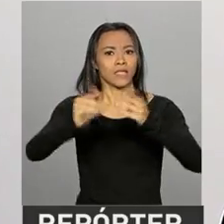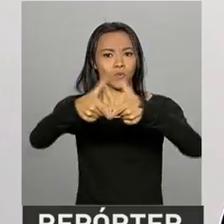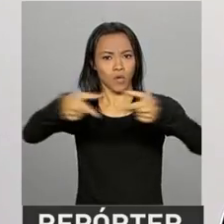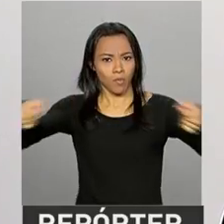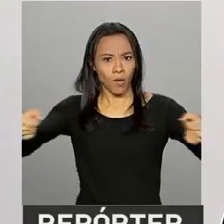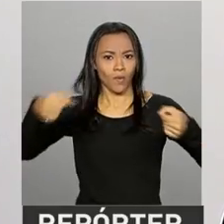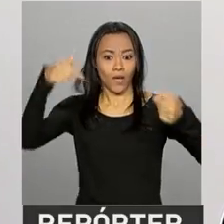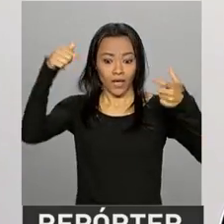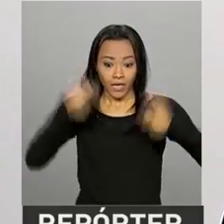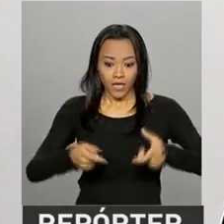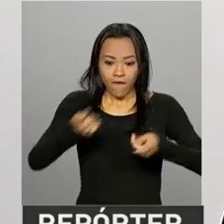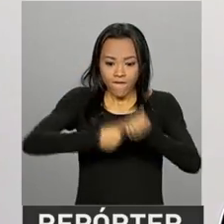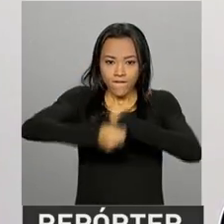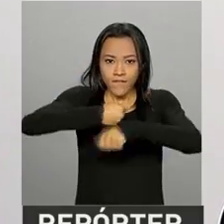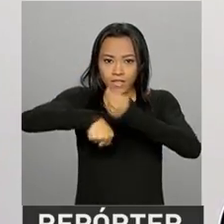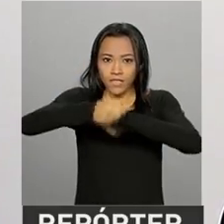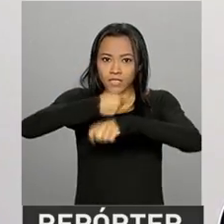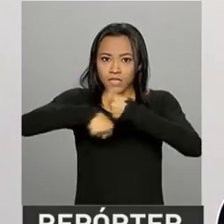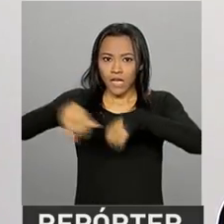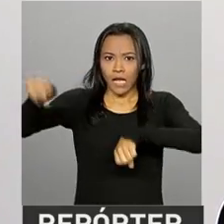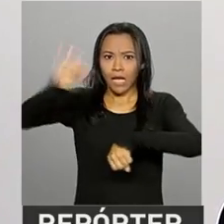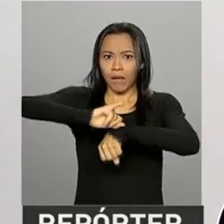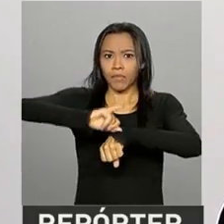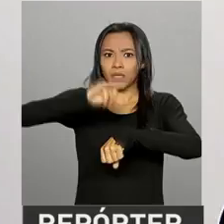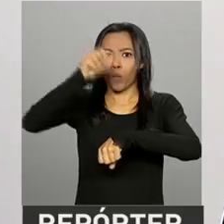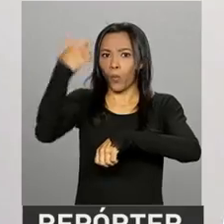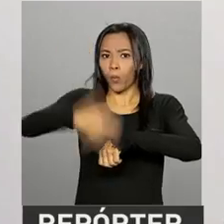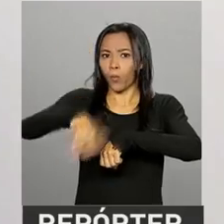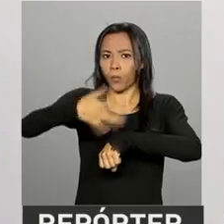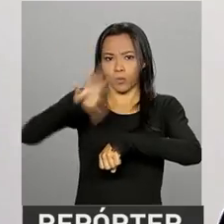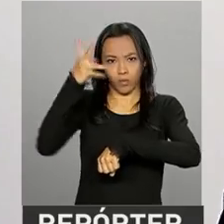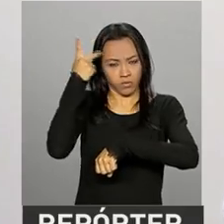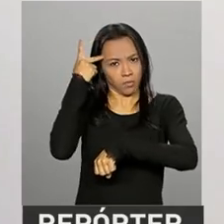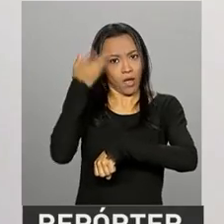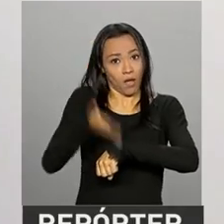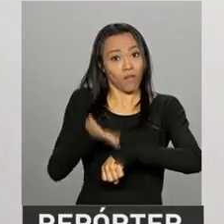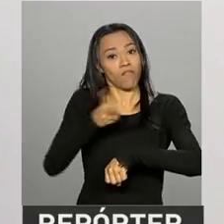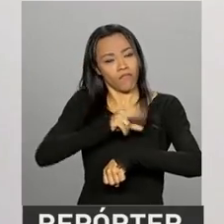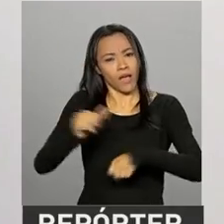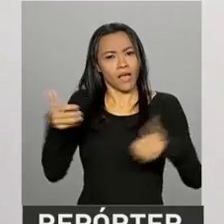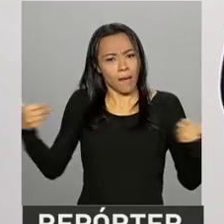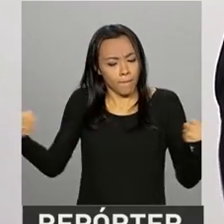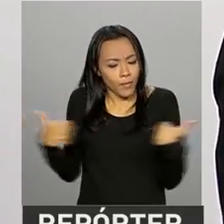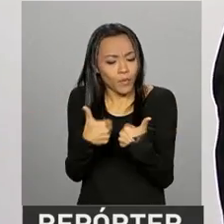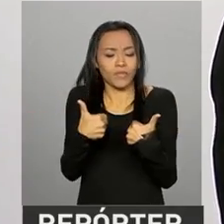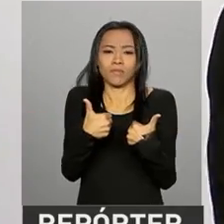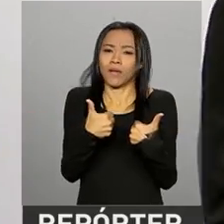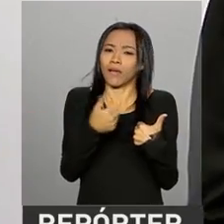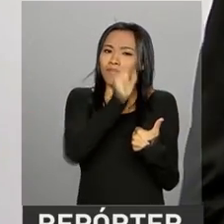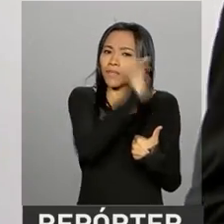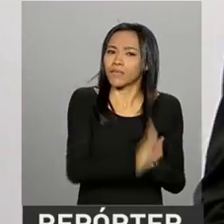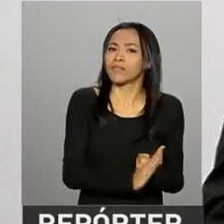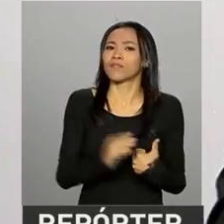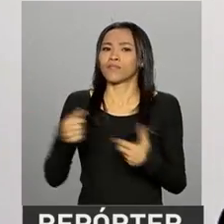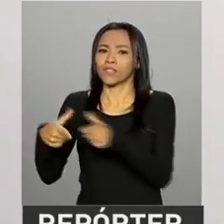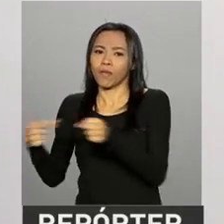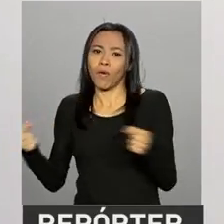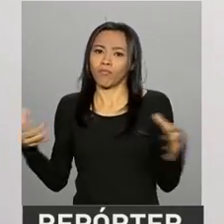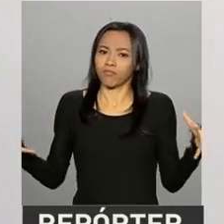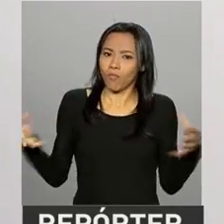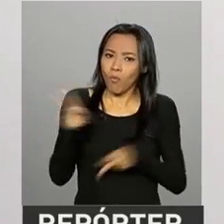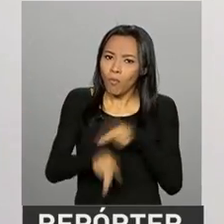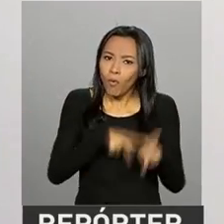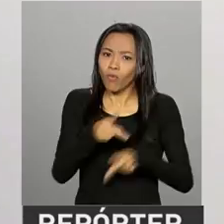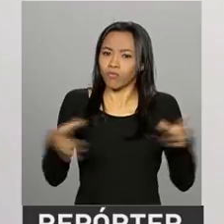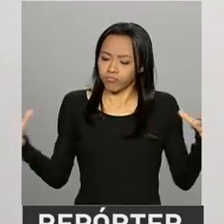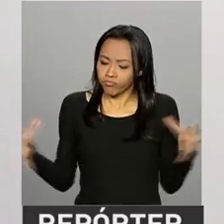e financeiro do brasil aproximará ainda mais brasileiros e seja pela de